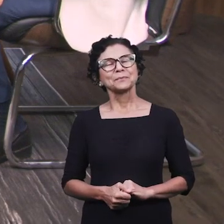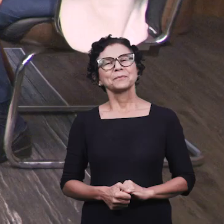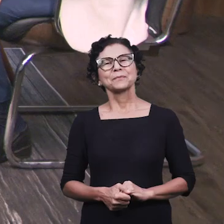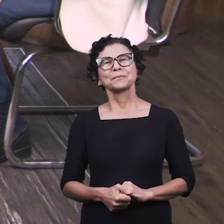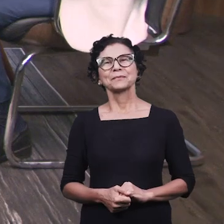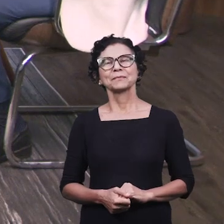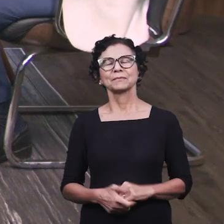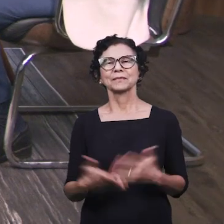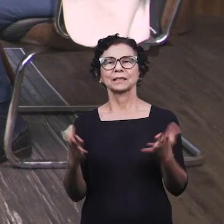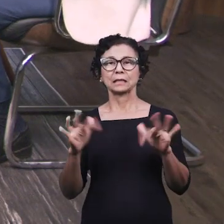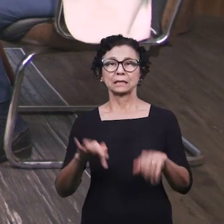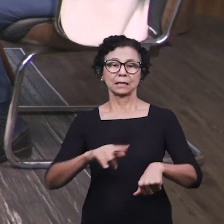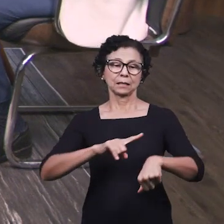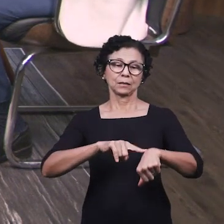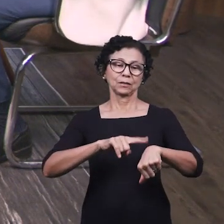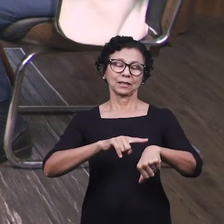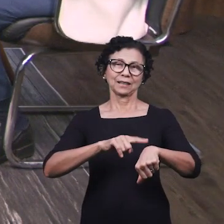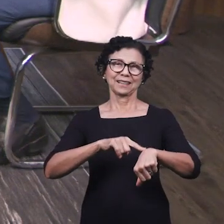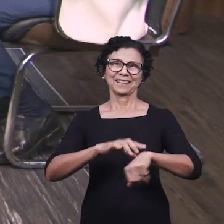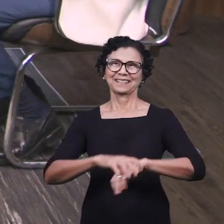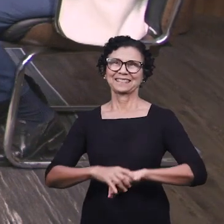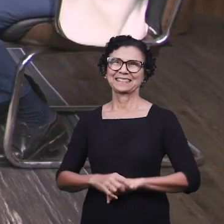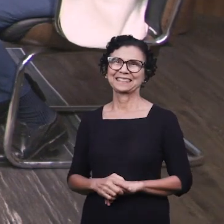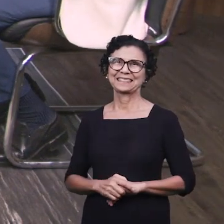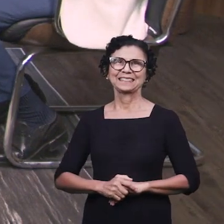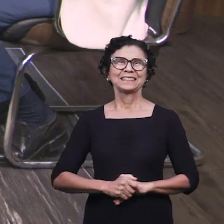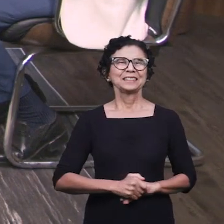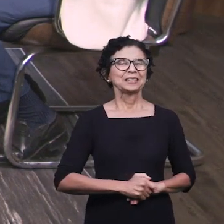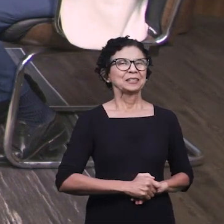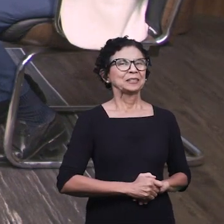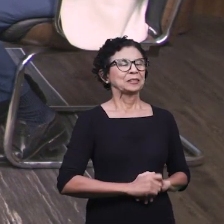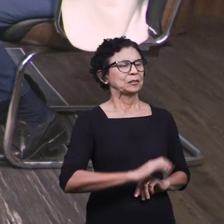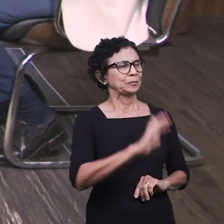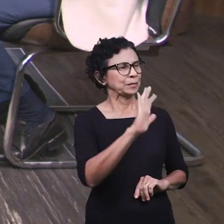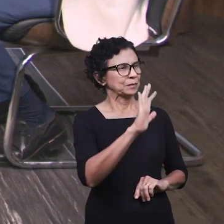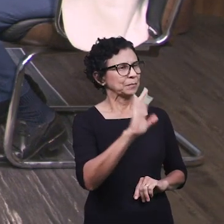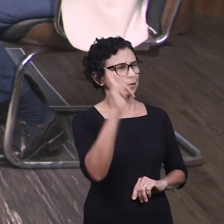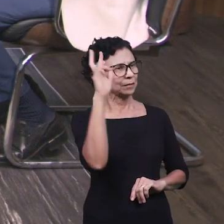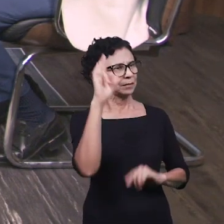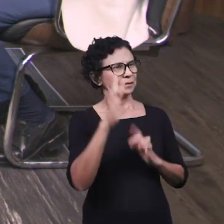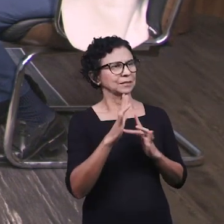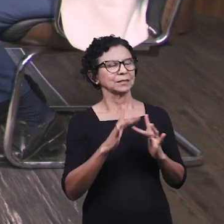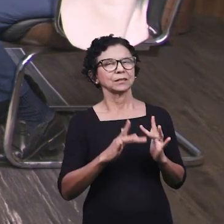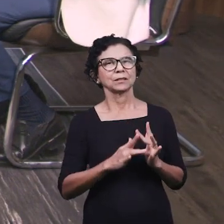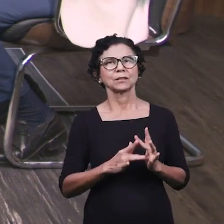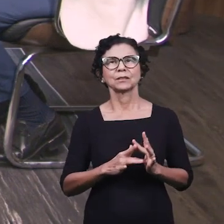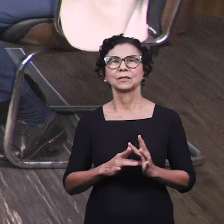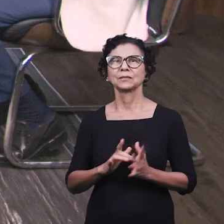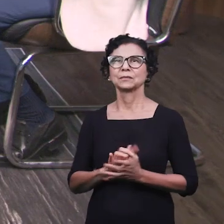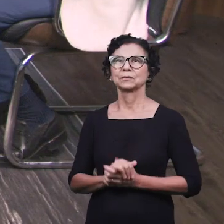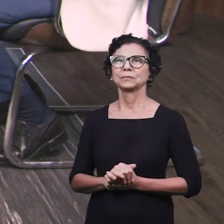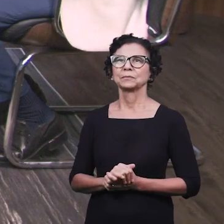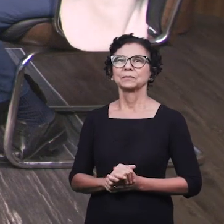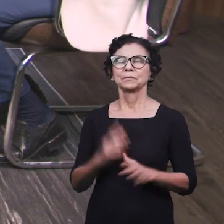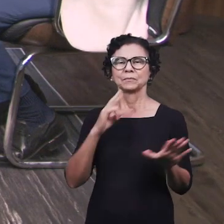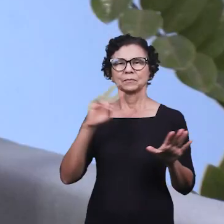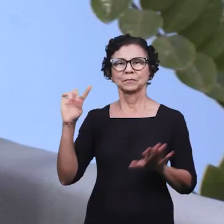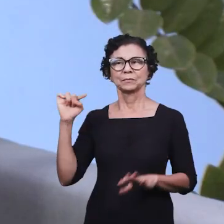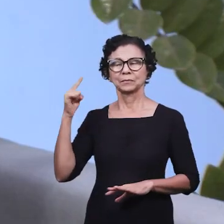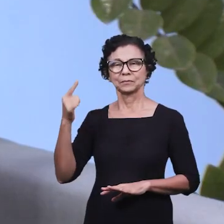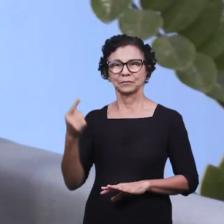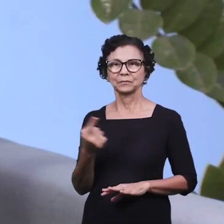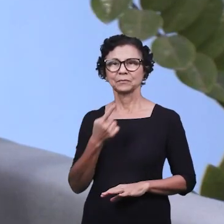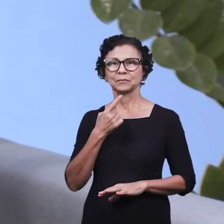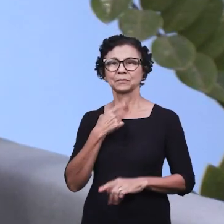Está dada a palavra. Pronto. Bom, a gente precisa encerrar por causa do horário. Eu me despeço dos companheiros aqui com a paz do Senhor. Amém. Deus A paz do abençoe. Senhor. E